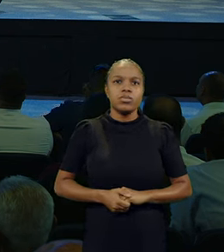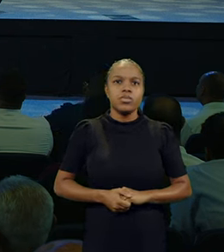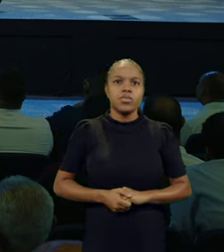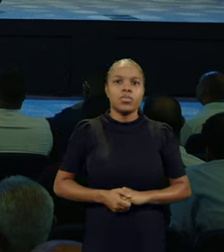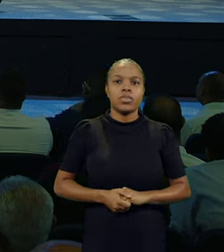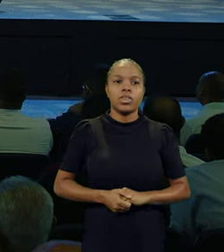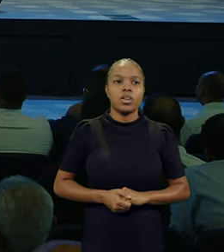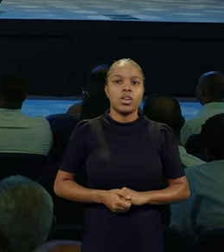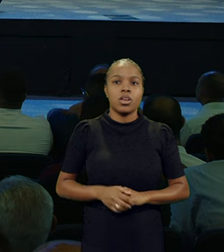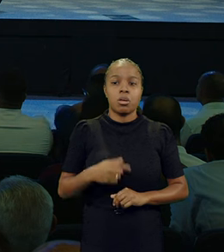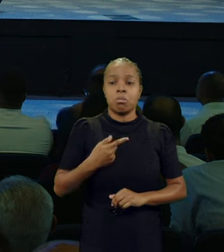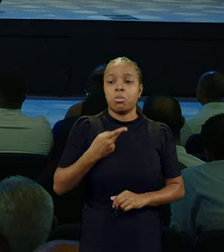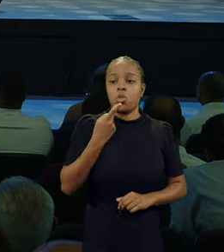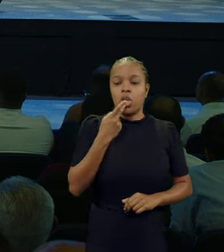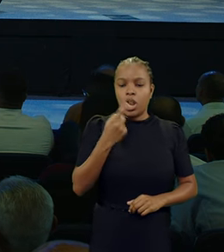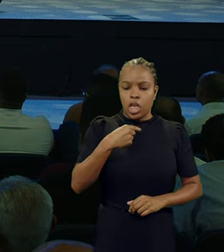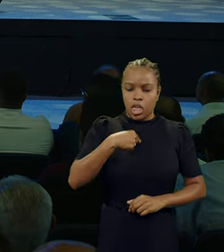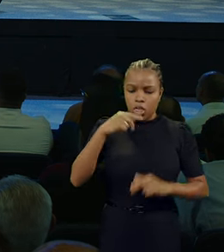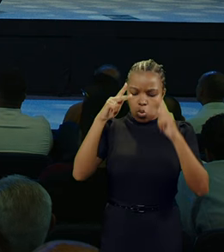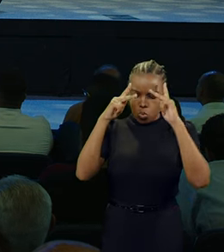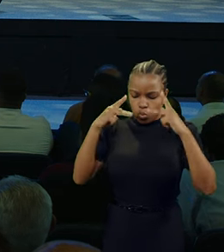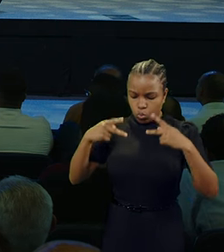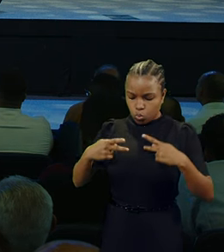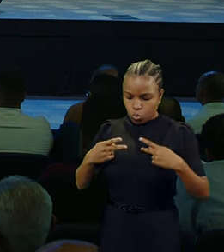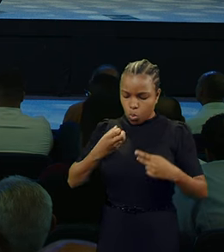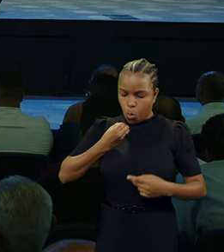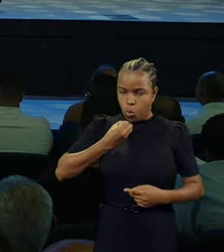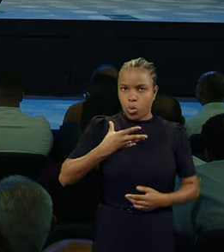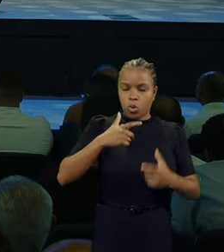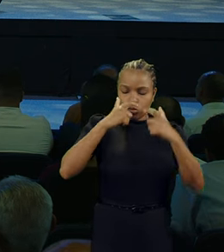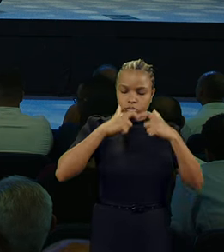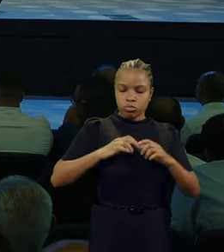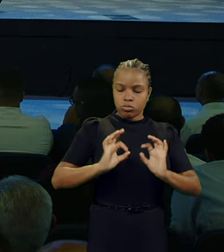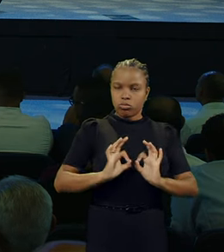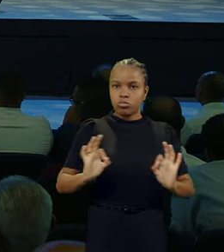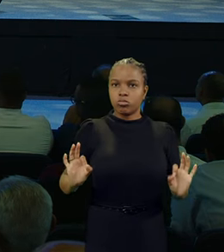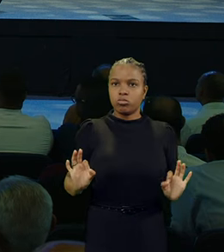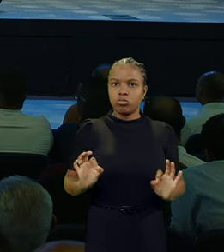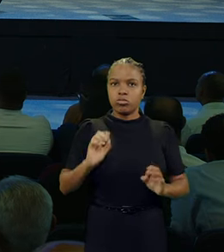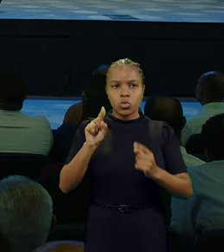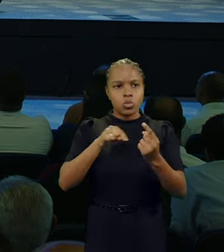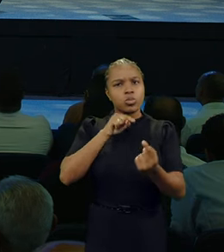Para dizer que é bom, esse é o propósito?